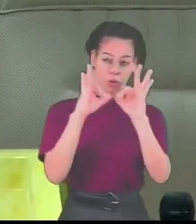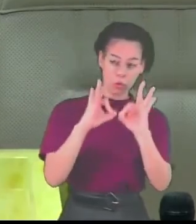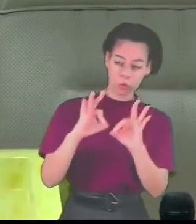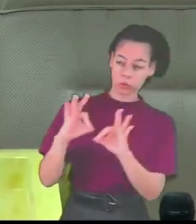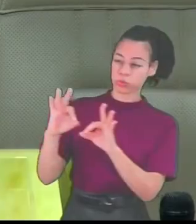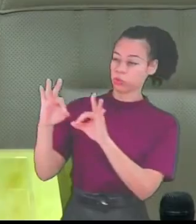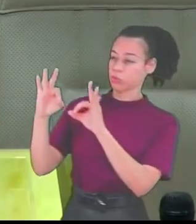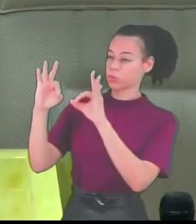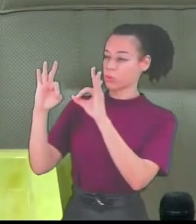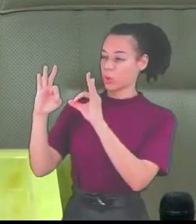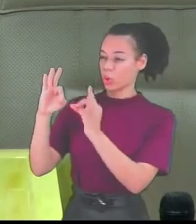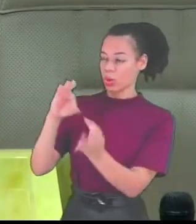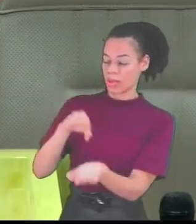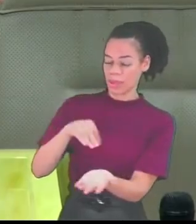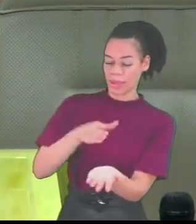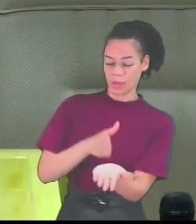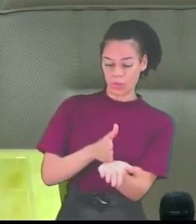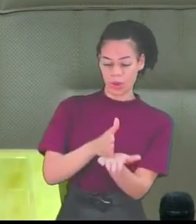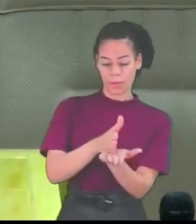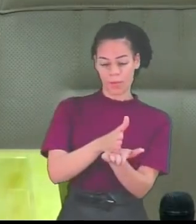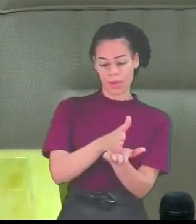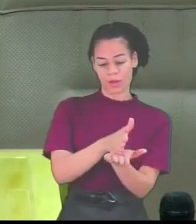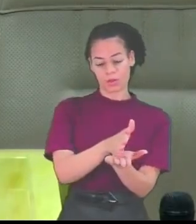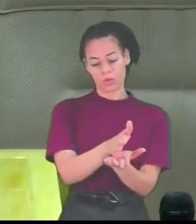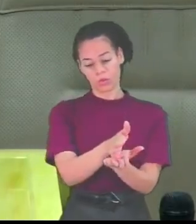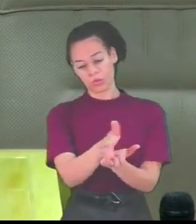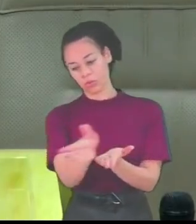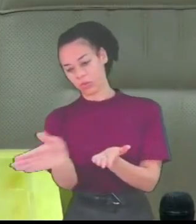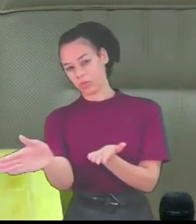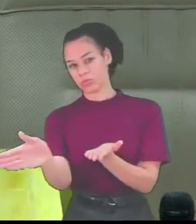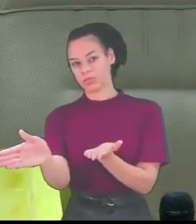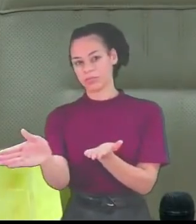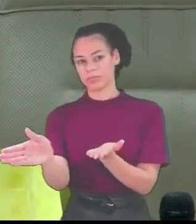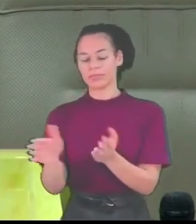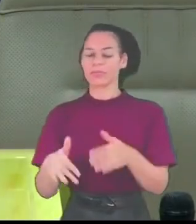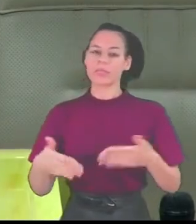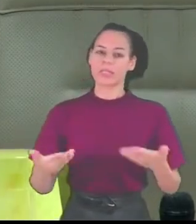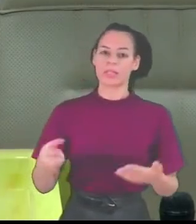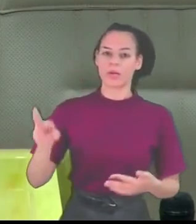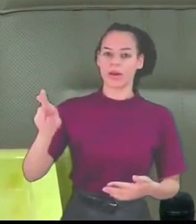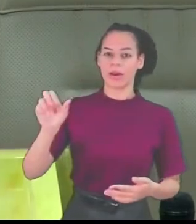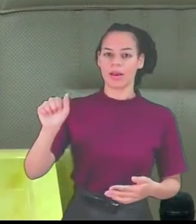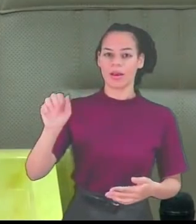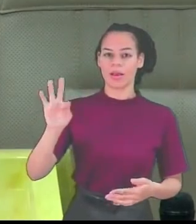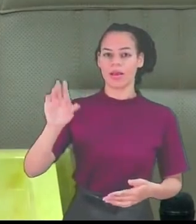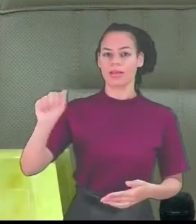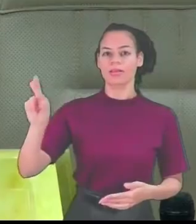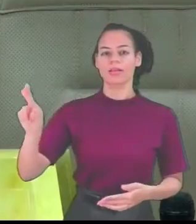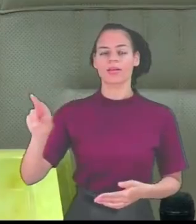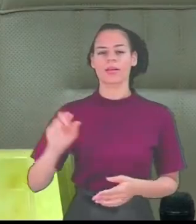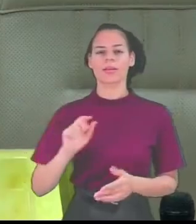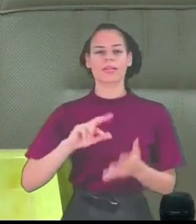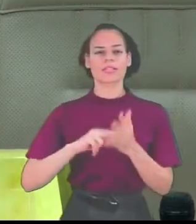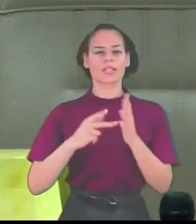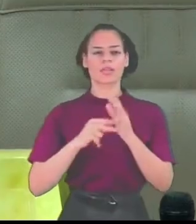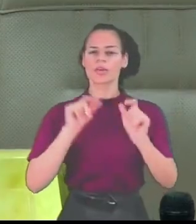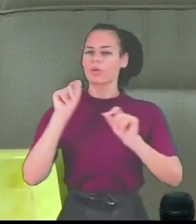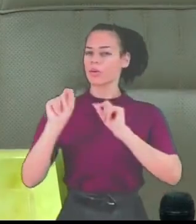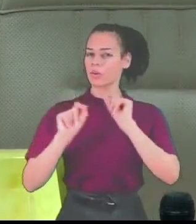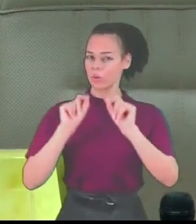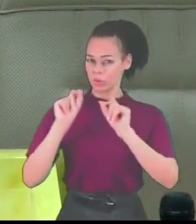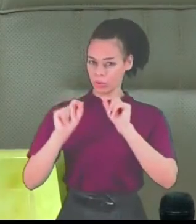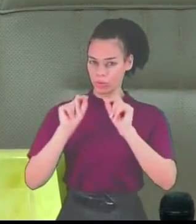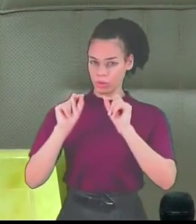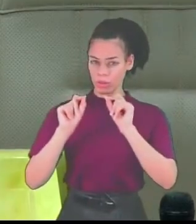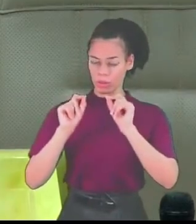ele sai do caminho reto bom então já tá é você deixar